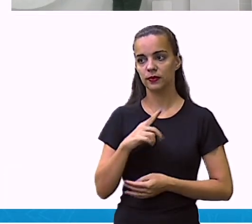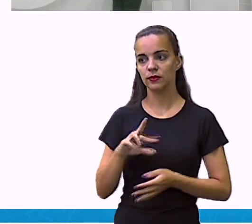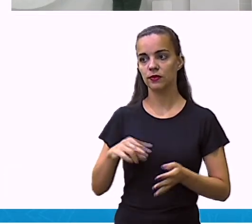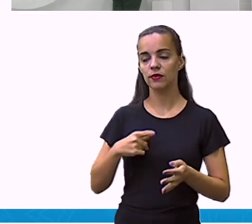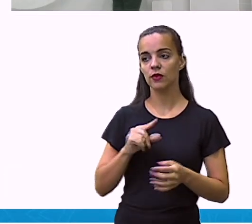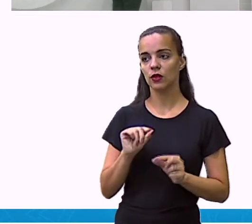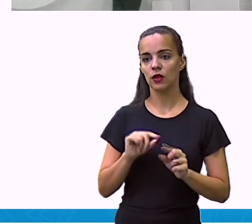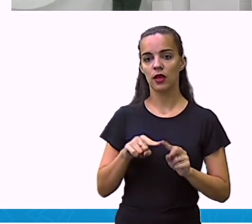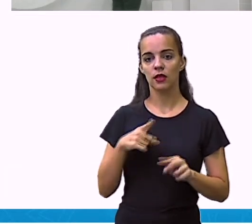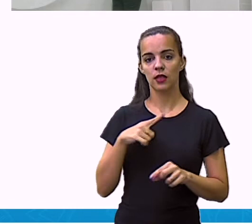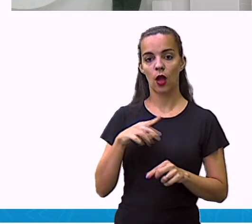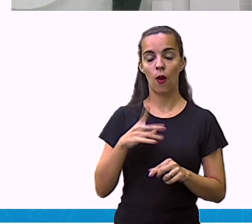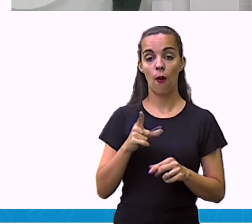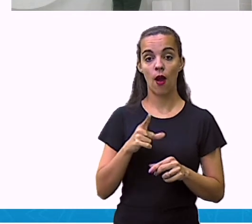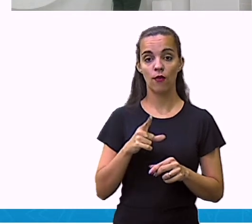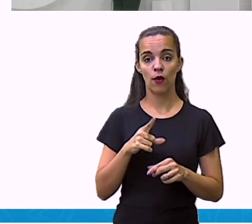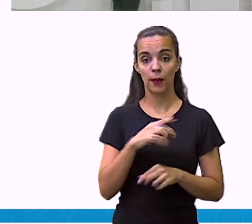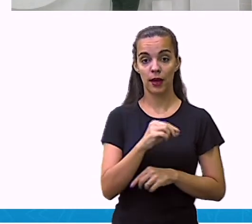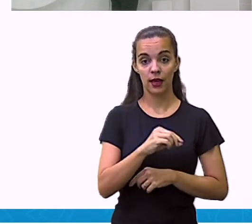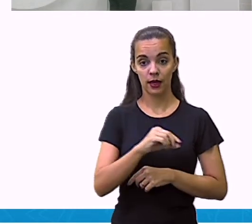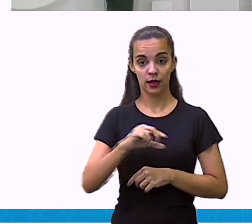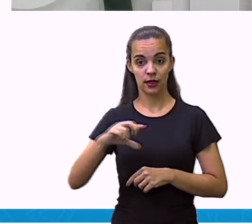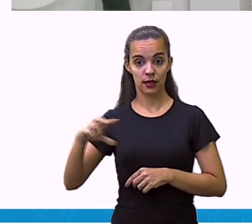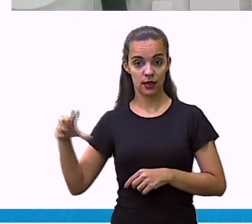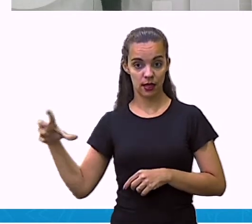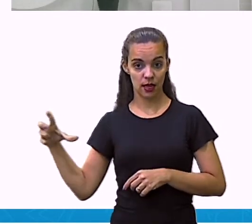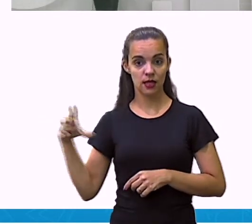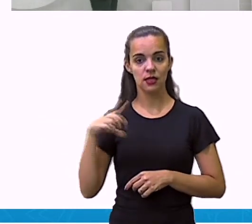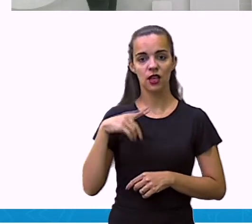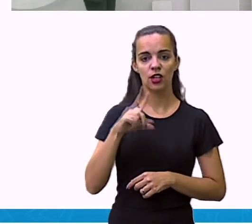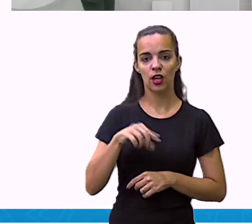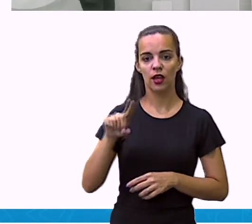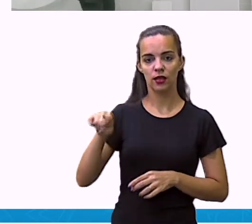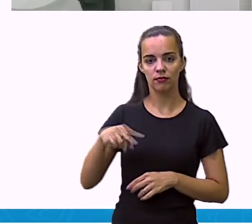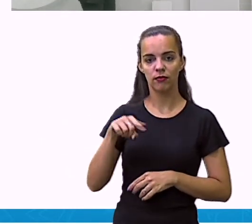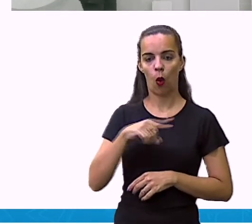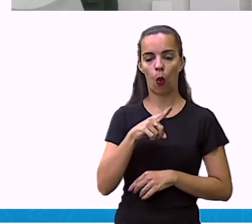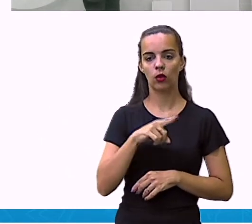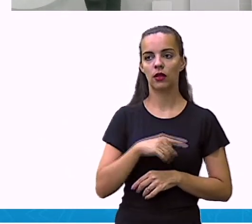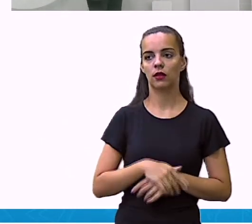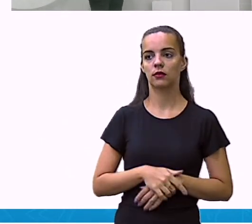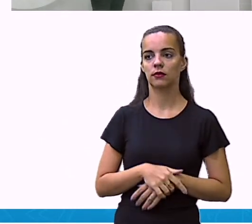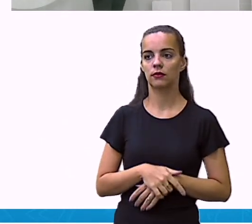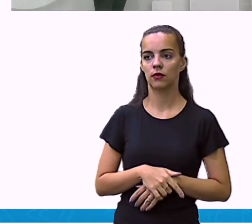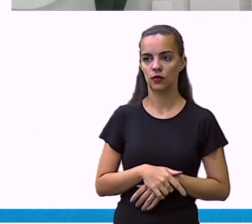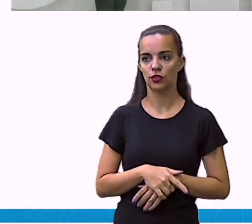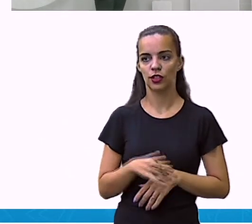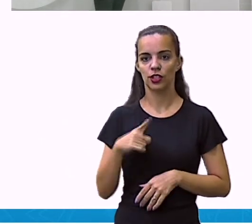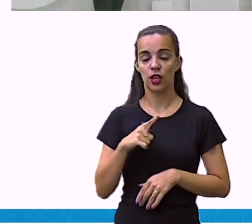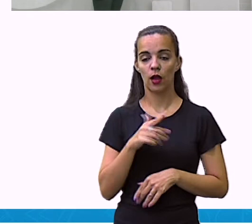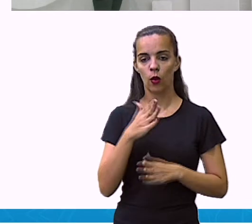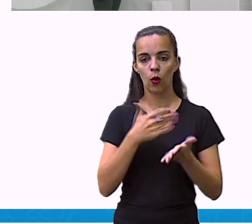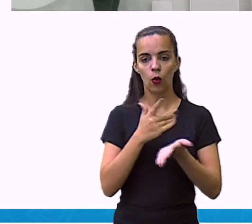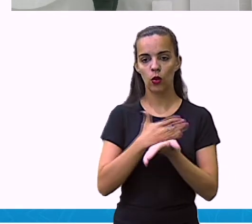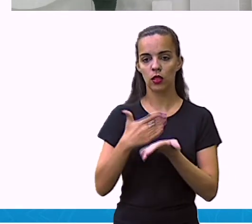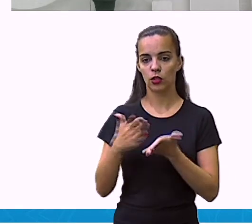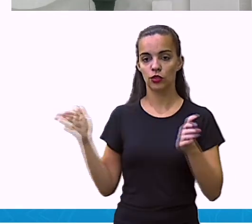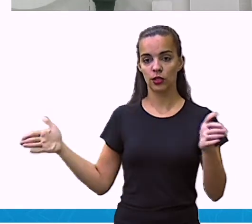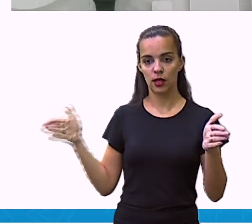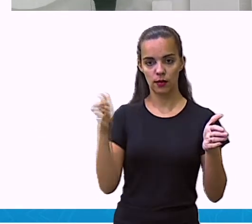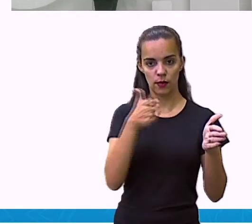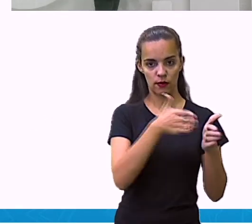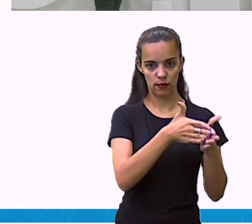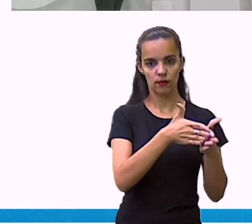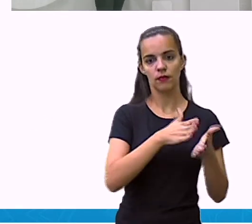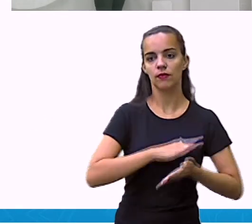vou para o 1, do 1 para o 2, porém de trás para frente, ok? Então, nessa